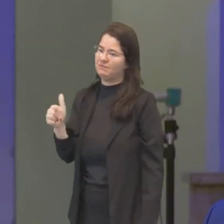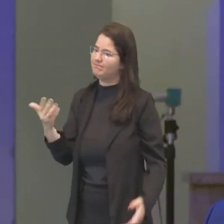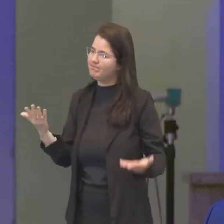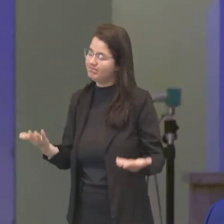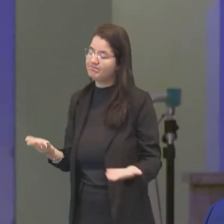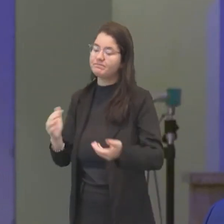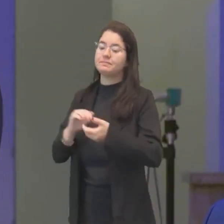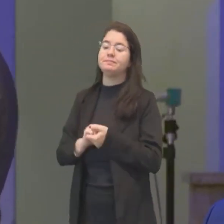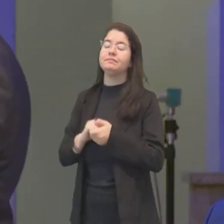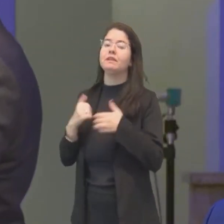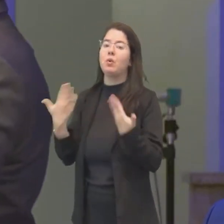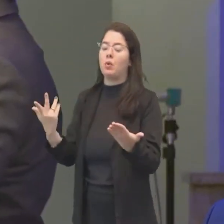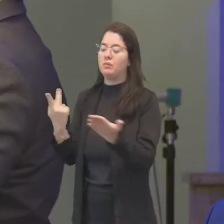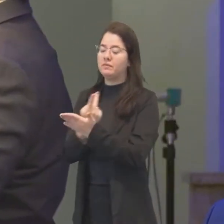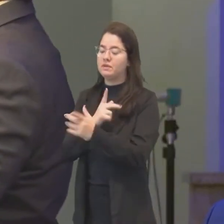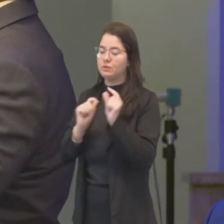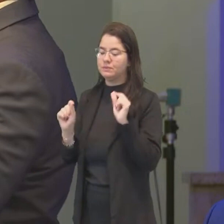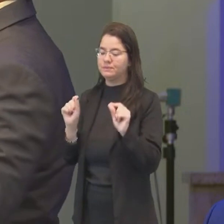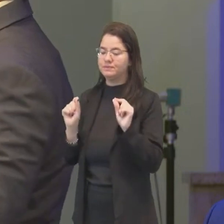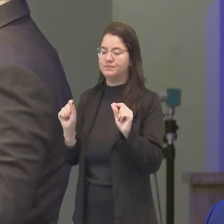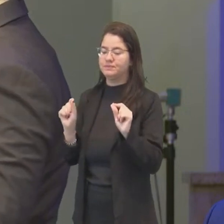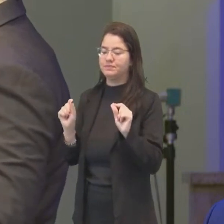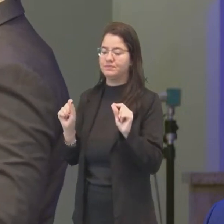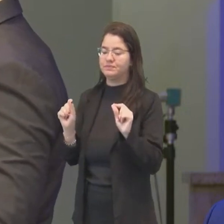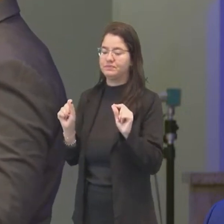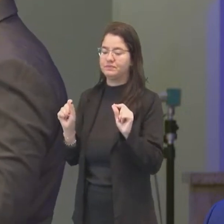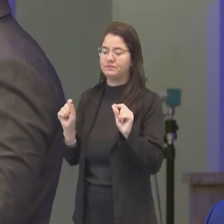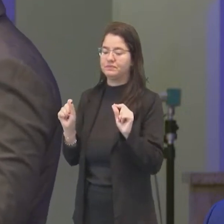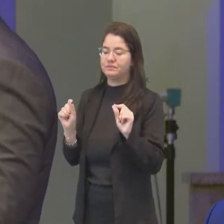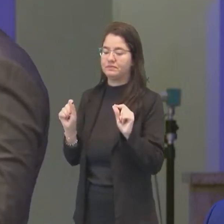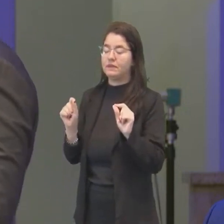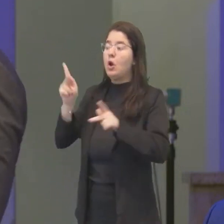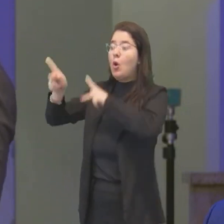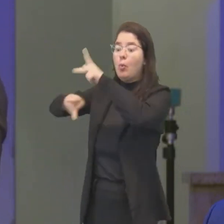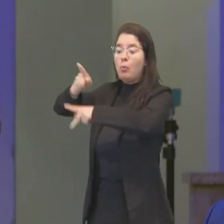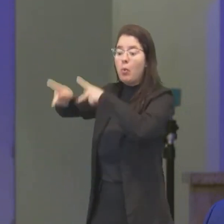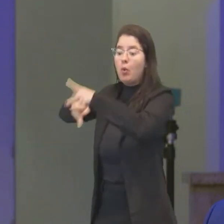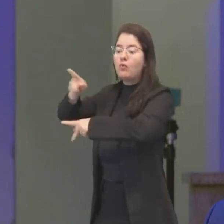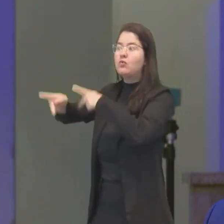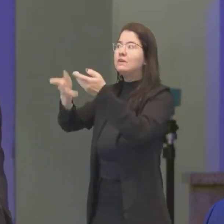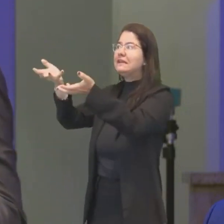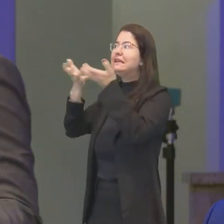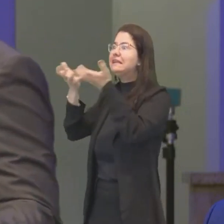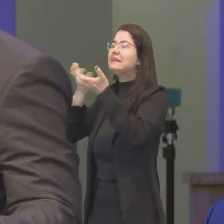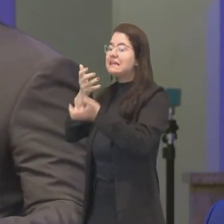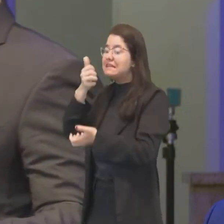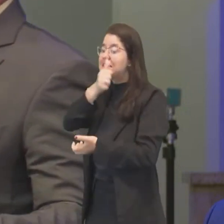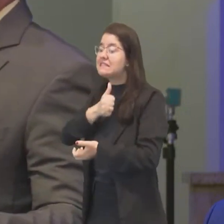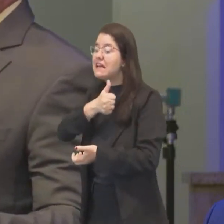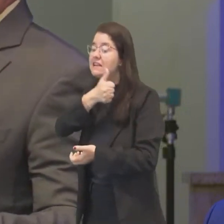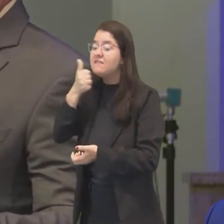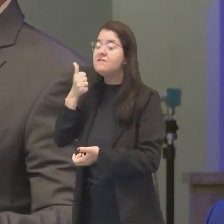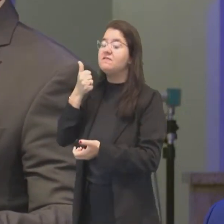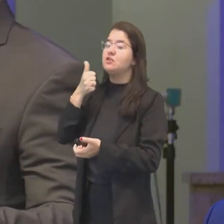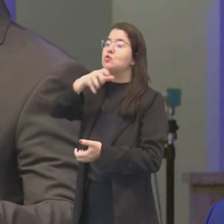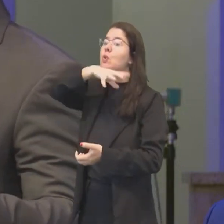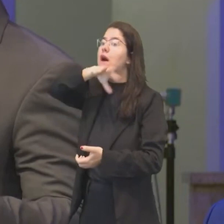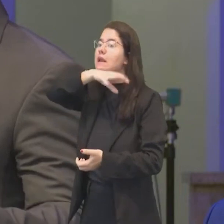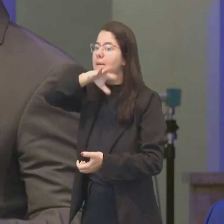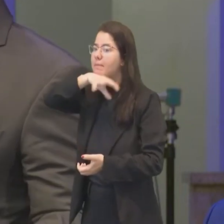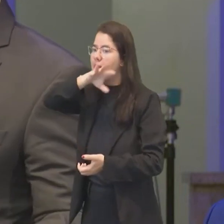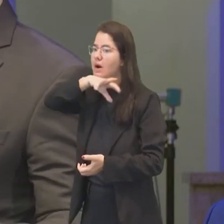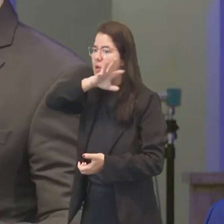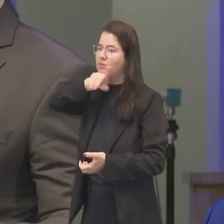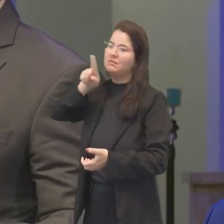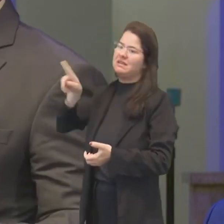E eles então, desejosos de sacrificar, e sacrificar para eles era uma coisa que eles sabiam